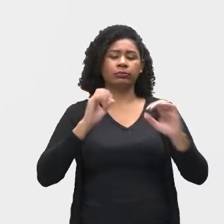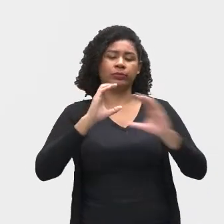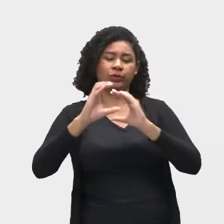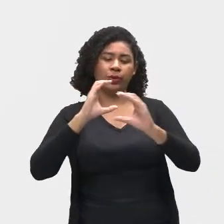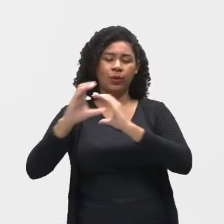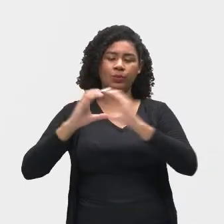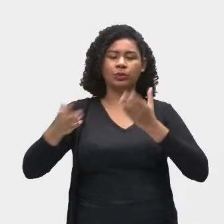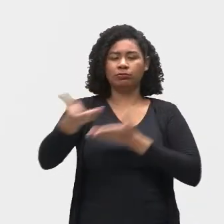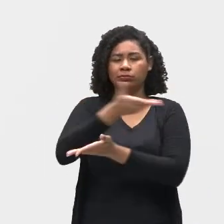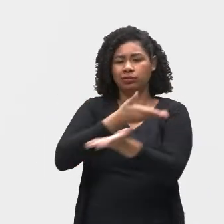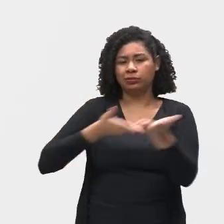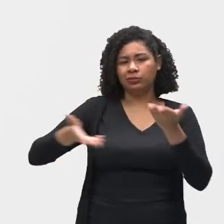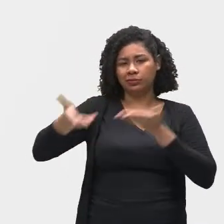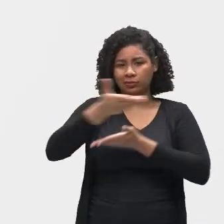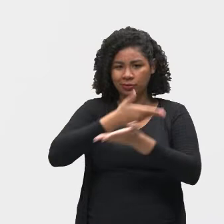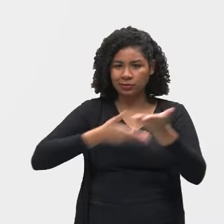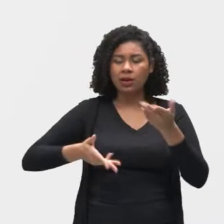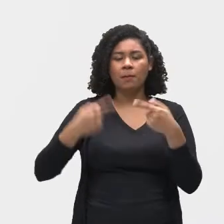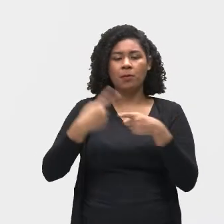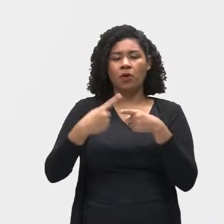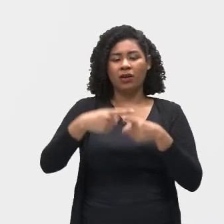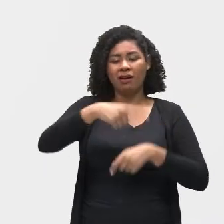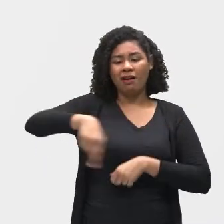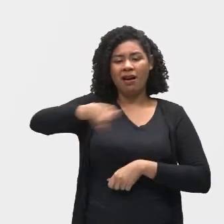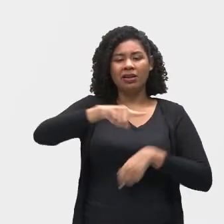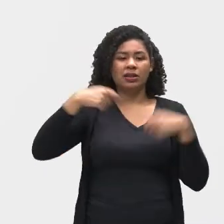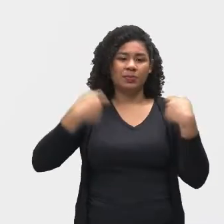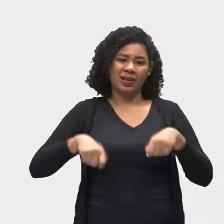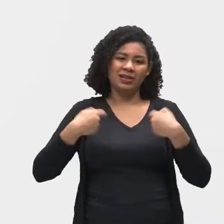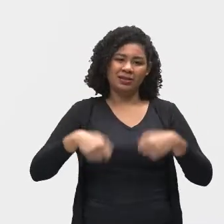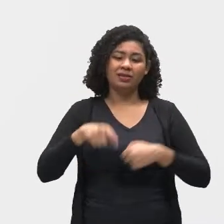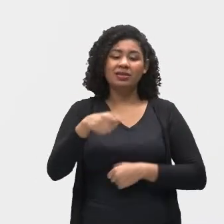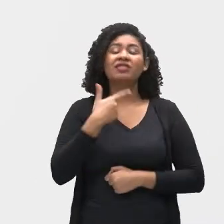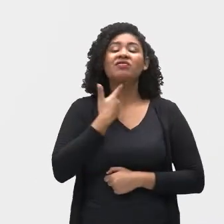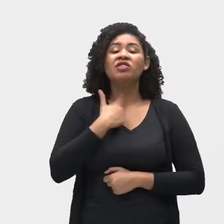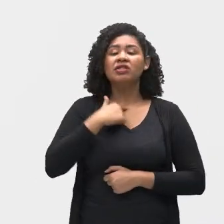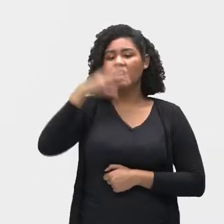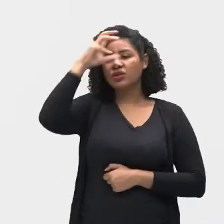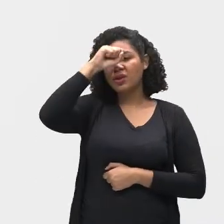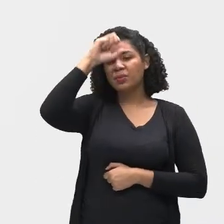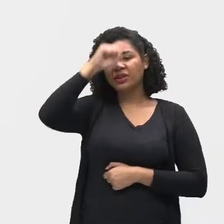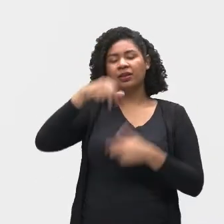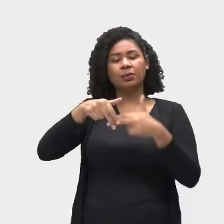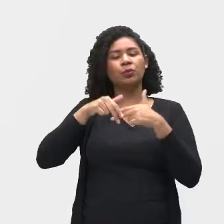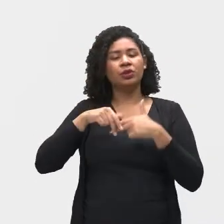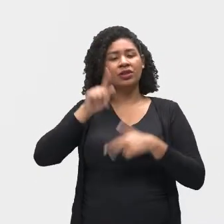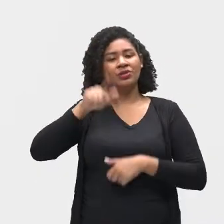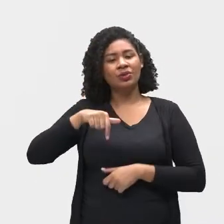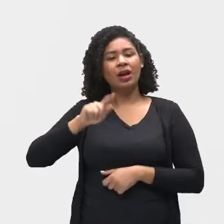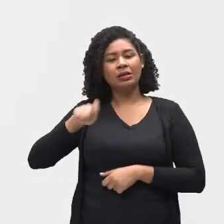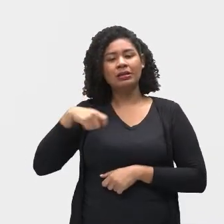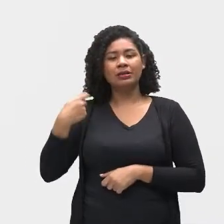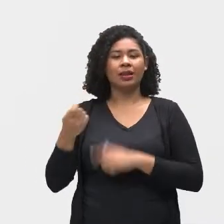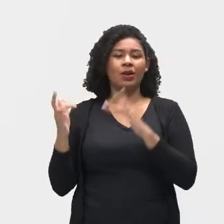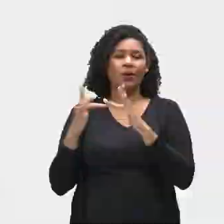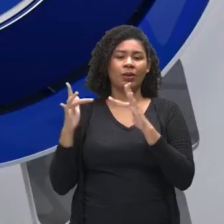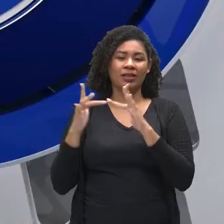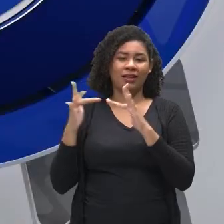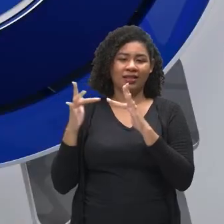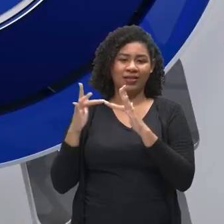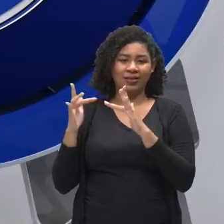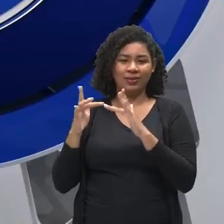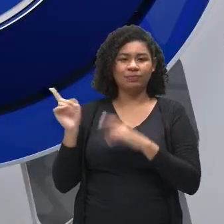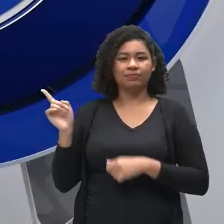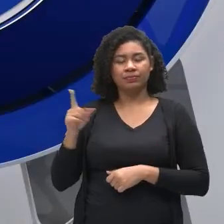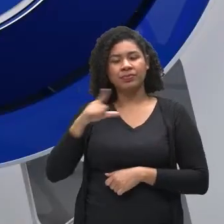porque você precisa, porque você quer. É um idioma de contato. Então, com as